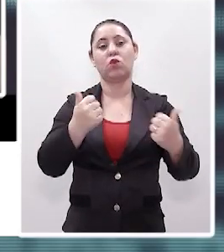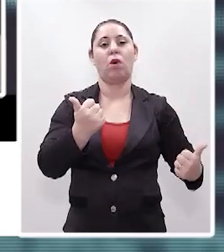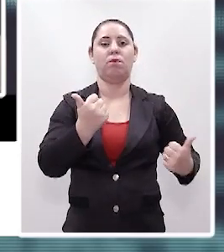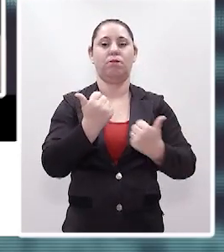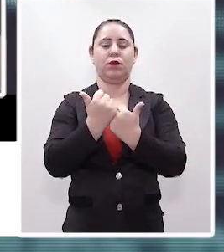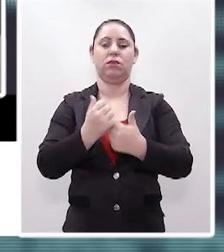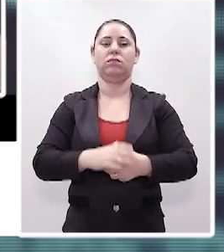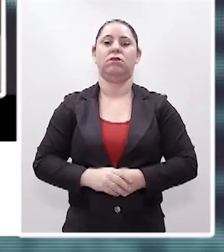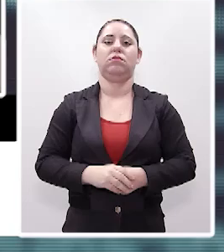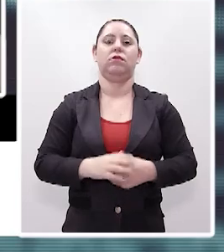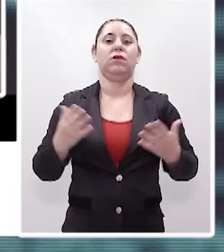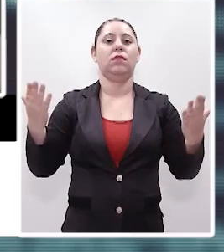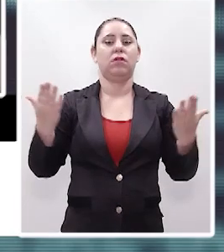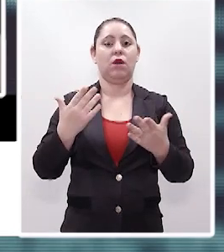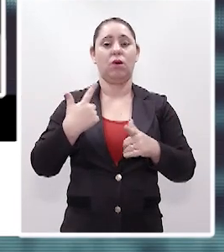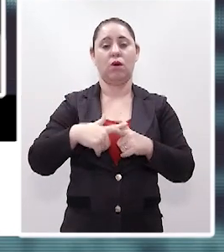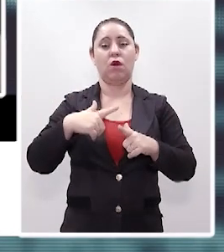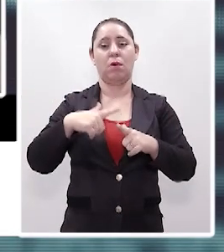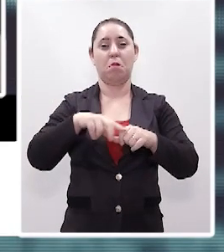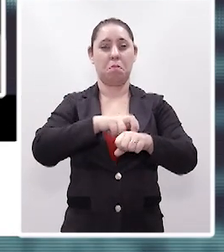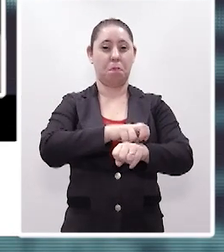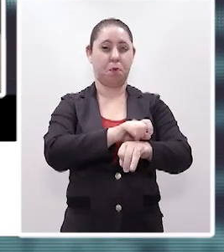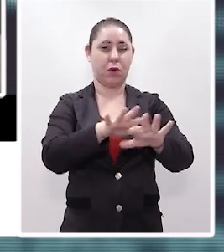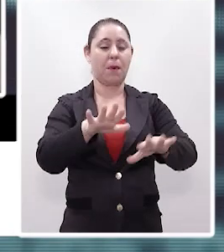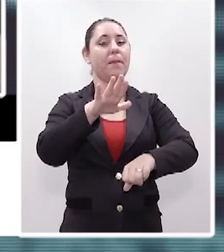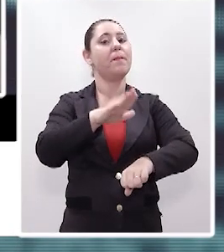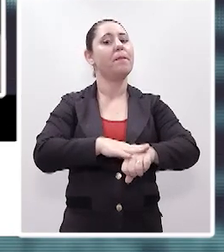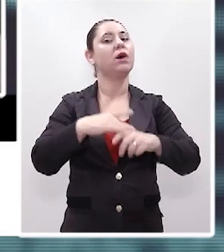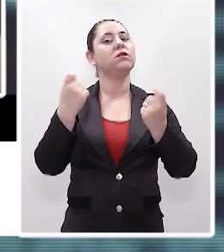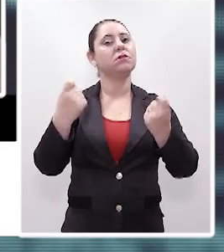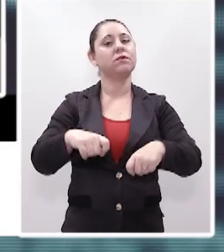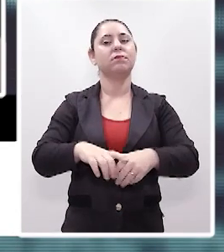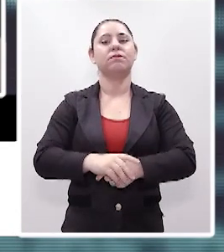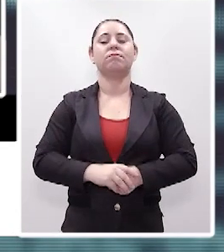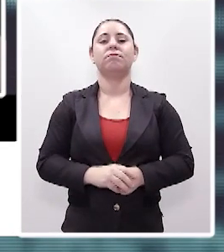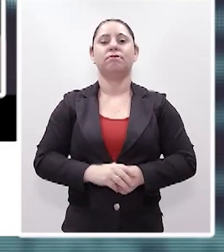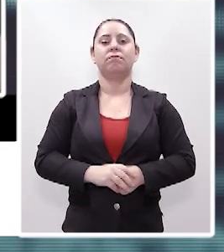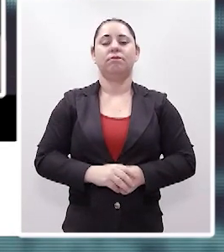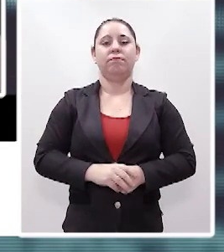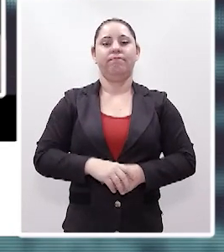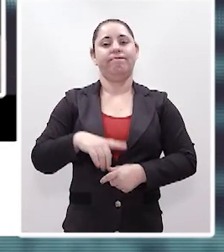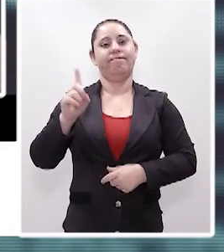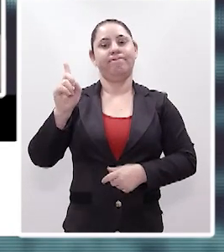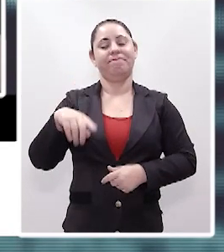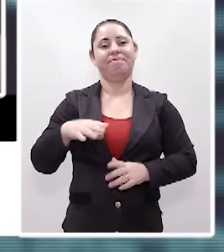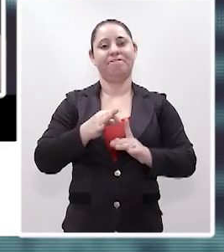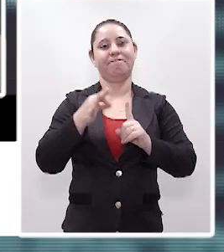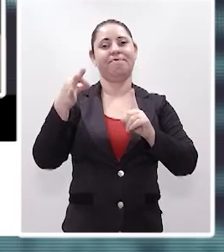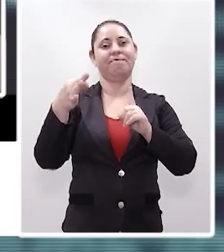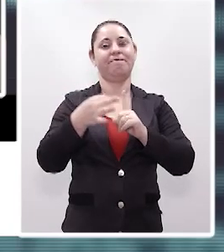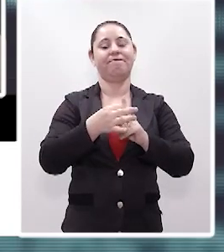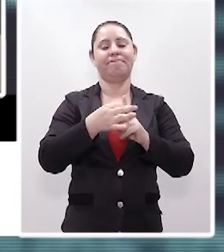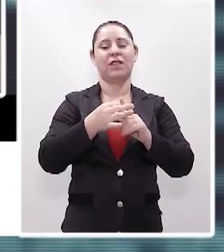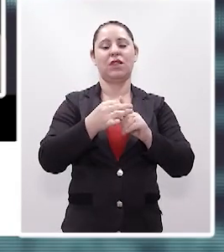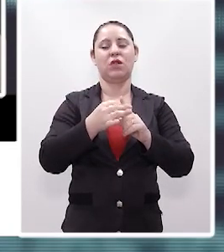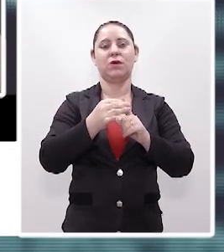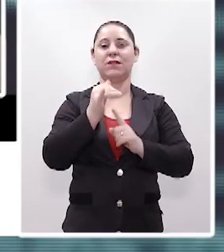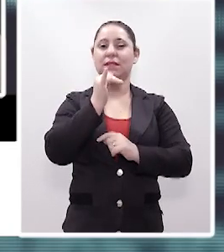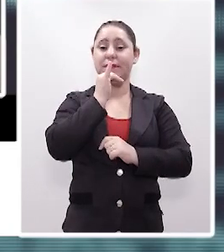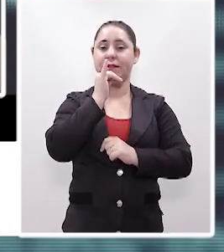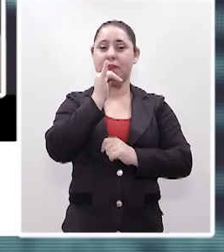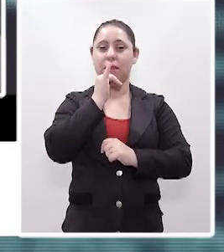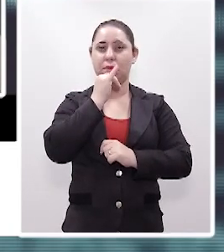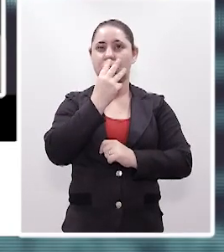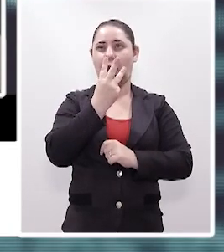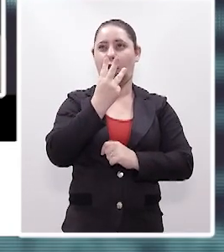desse apoio. E agora, por conta da pandemia, mais ainda. Eu vou citar um exemplo de